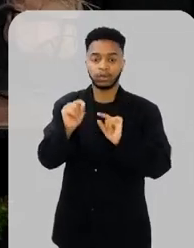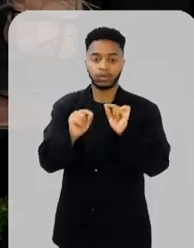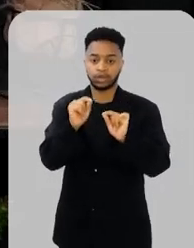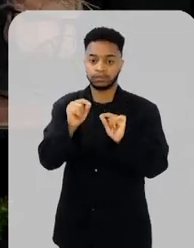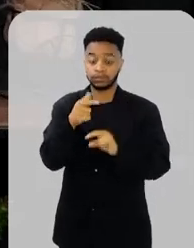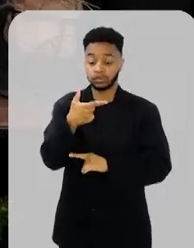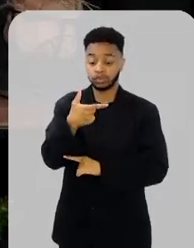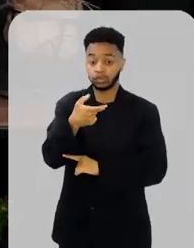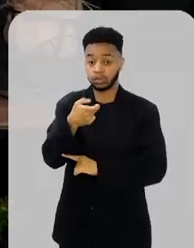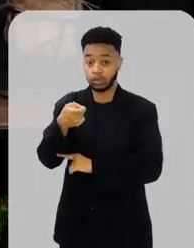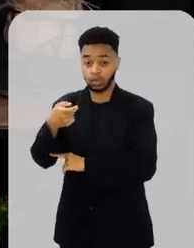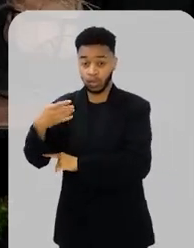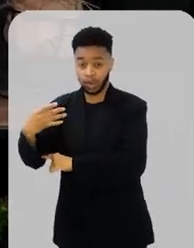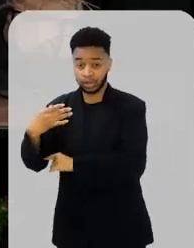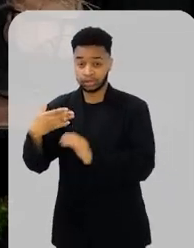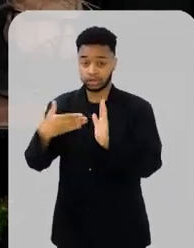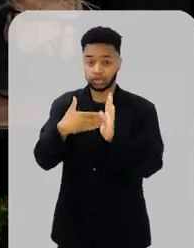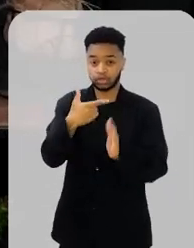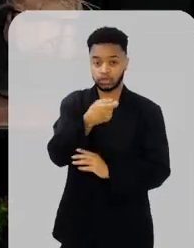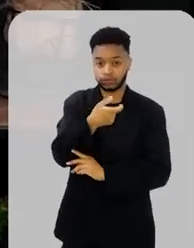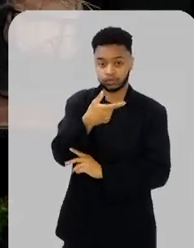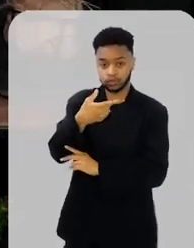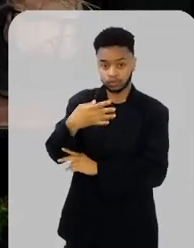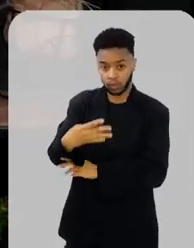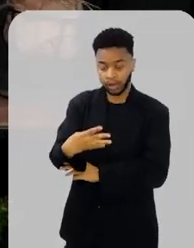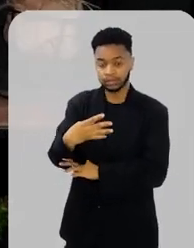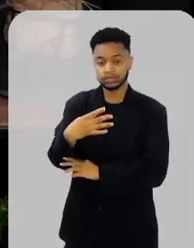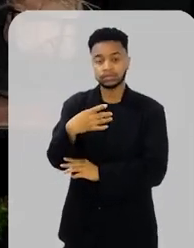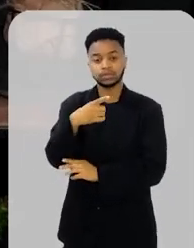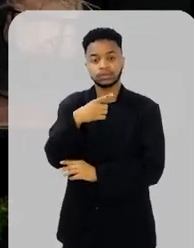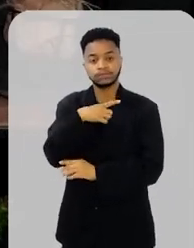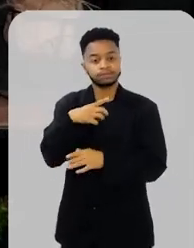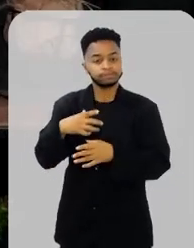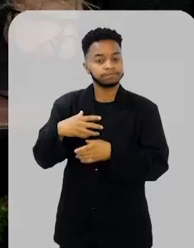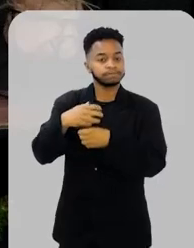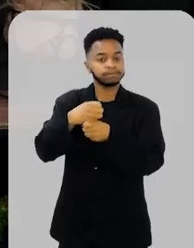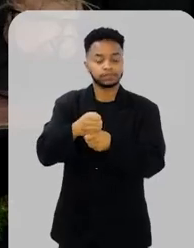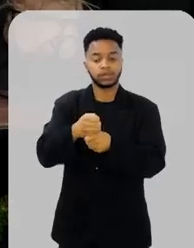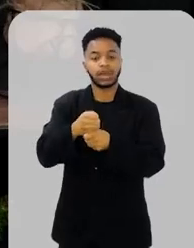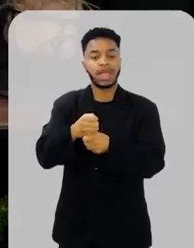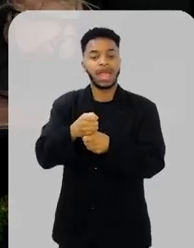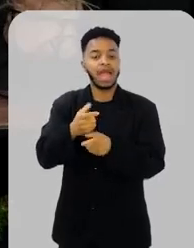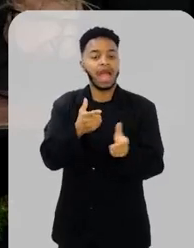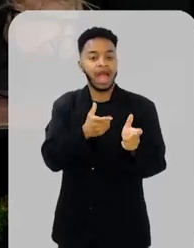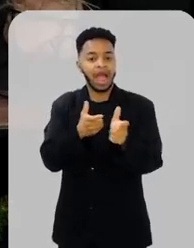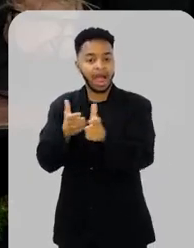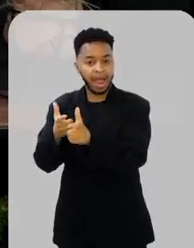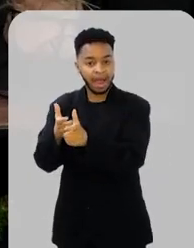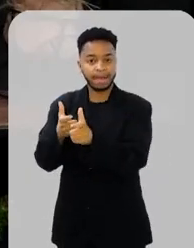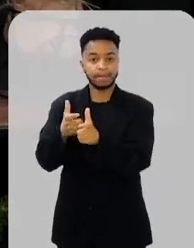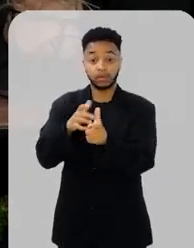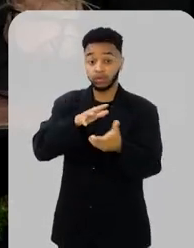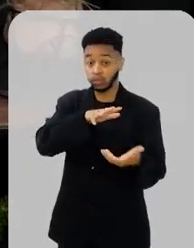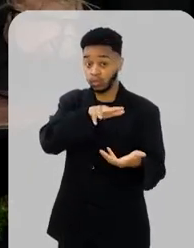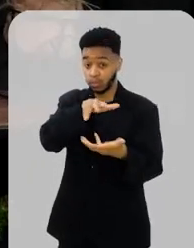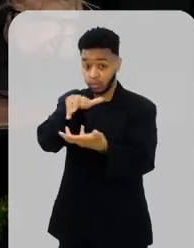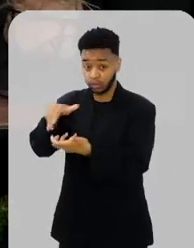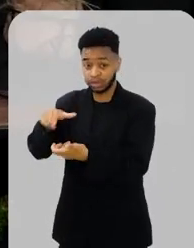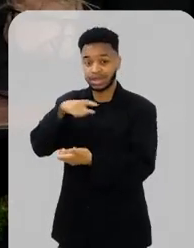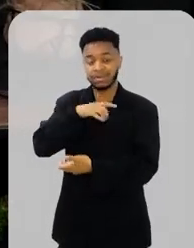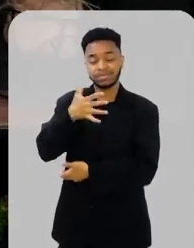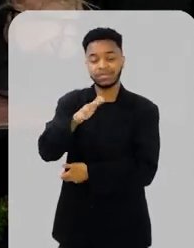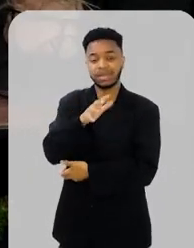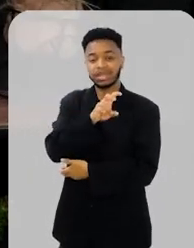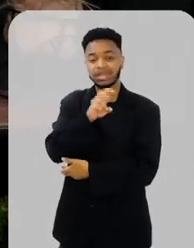que de 2004 a 2024, a média de movimentação de armas na humanidade, né, no